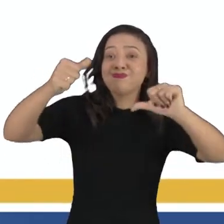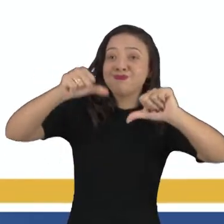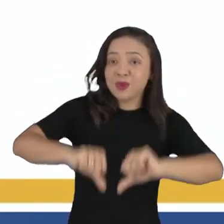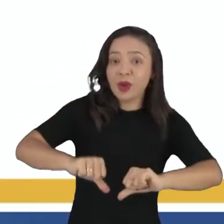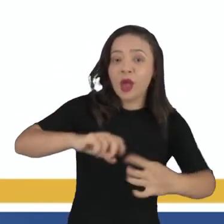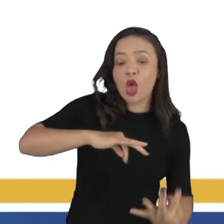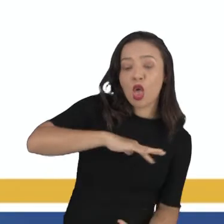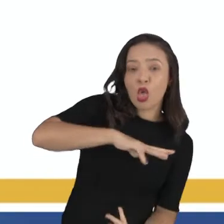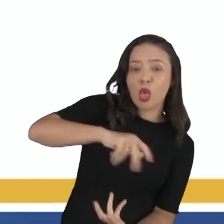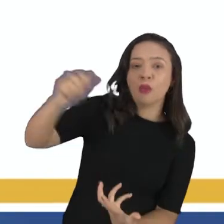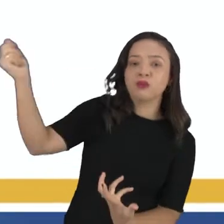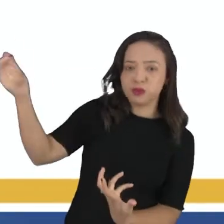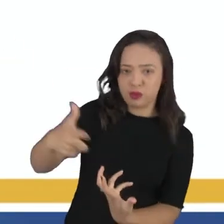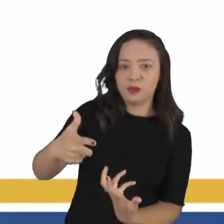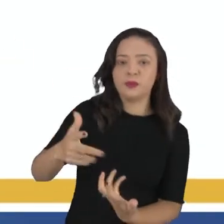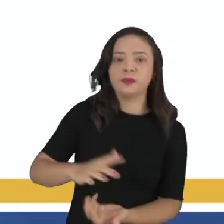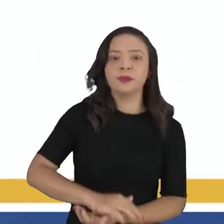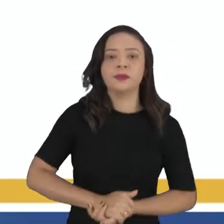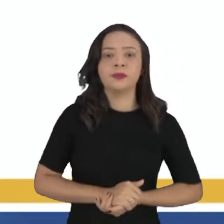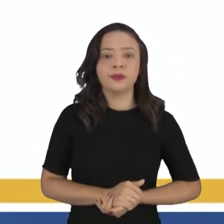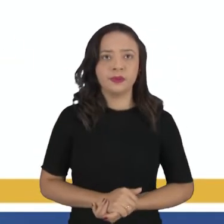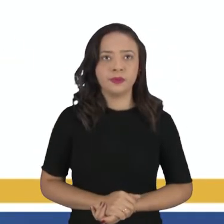do efeito estufa, tá?